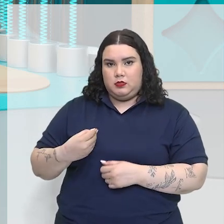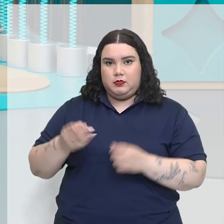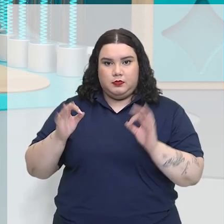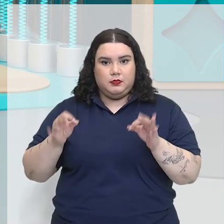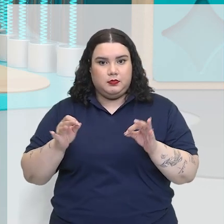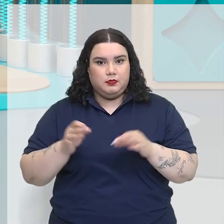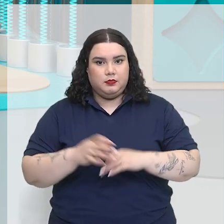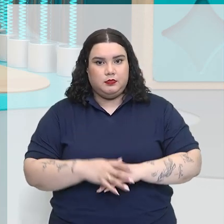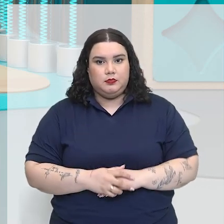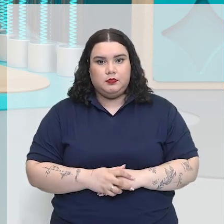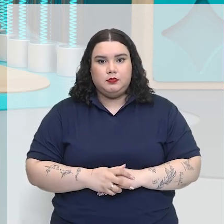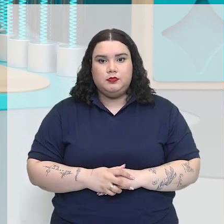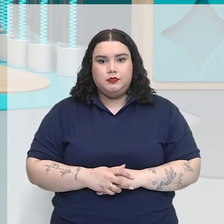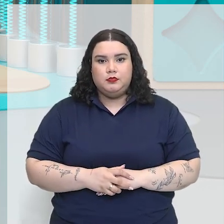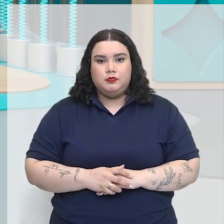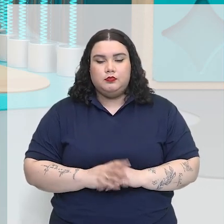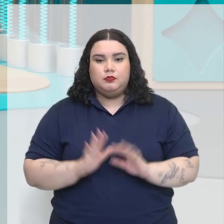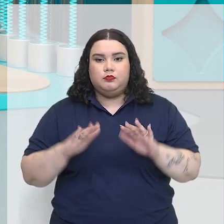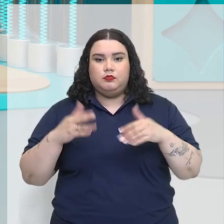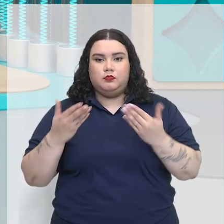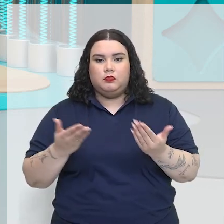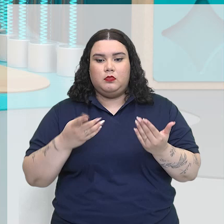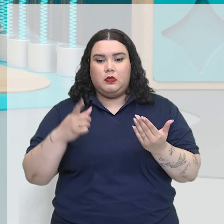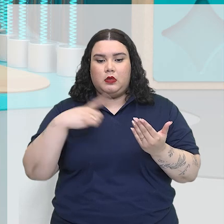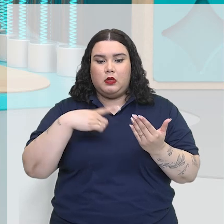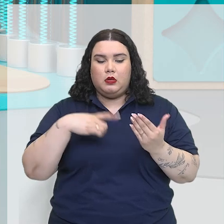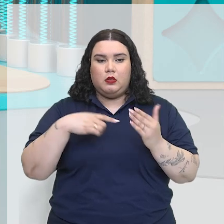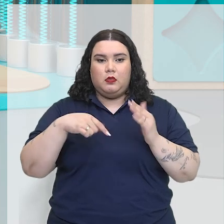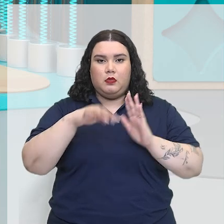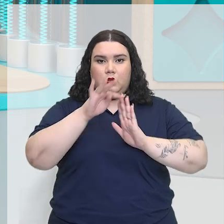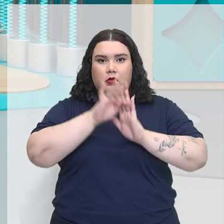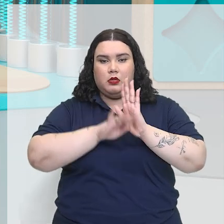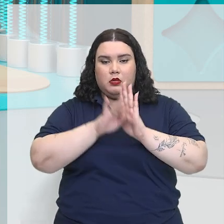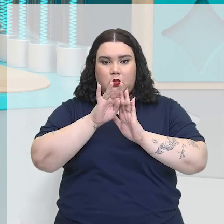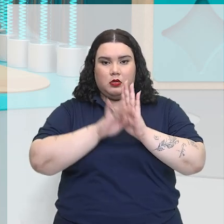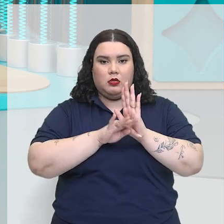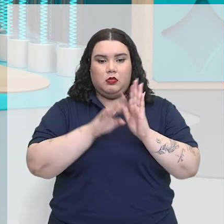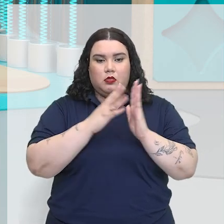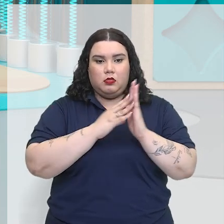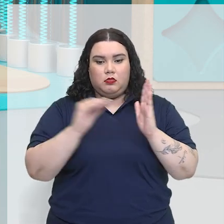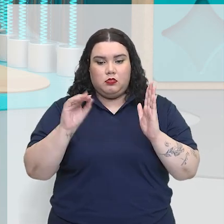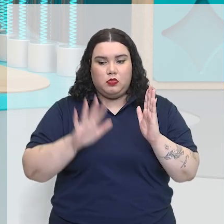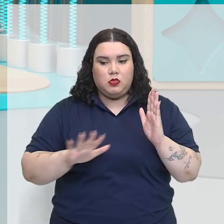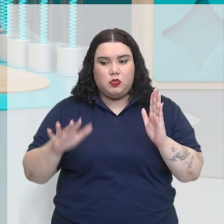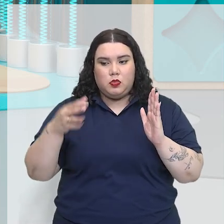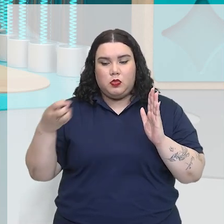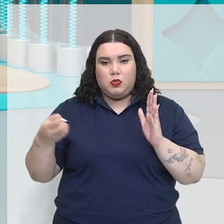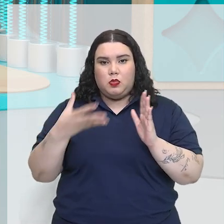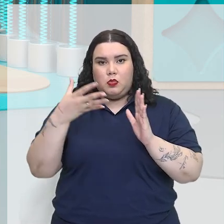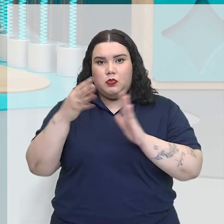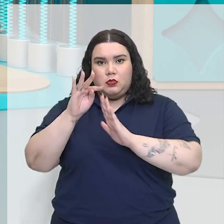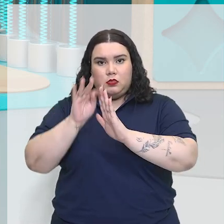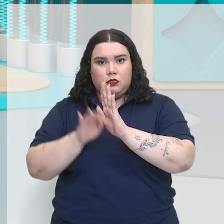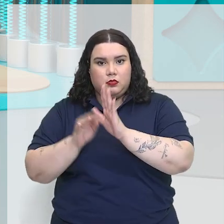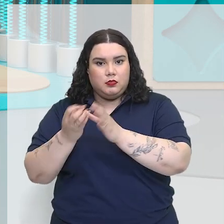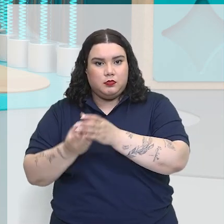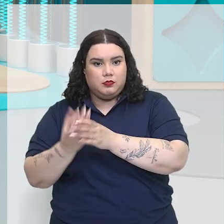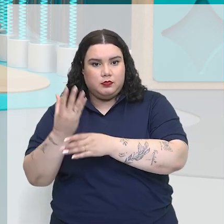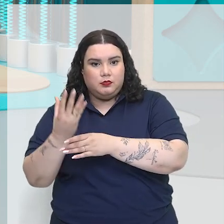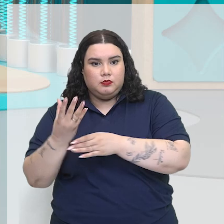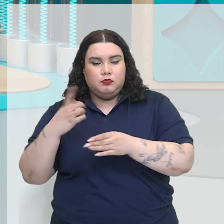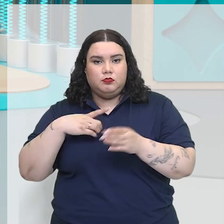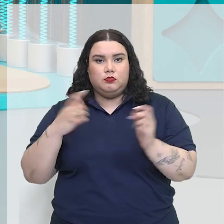existe. Então, quando você vai fazer a intertextualidade nesse novo texto, você